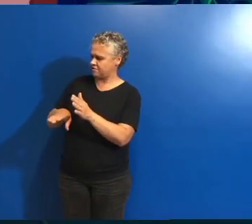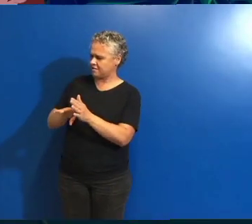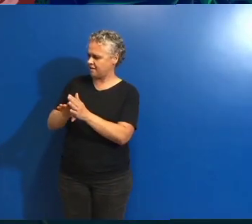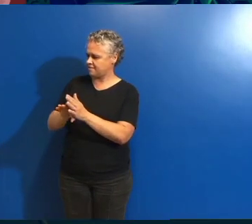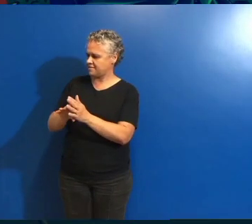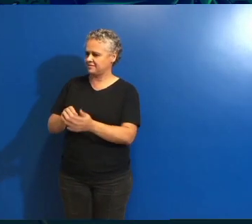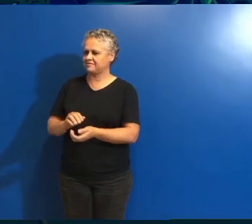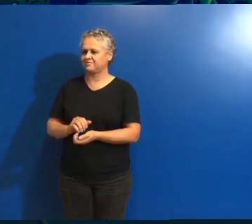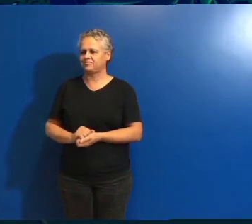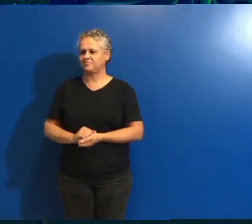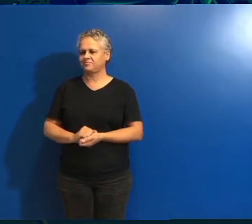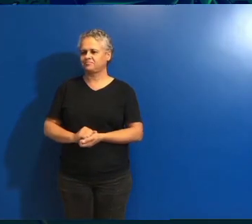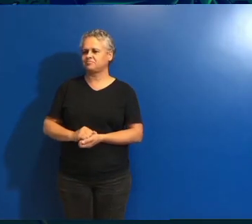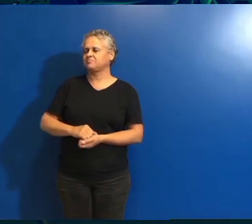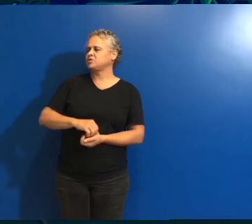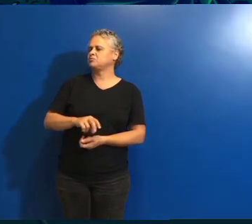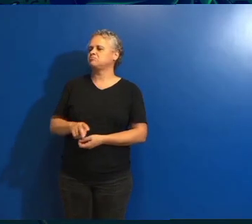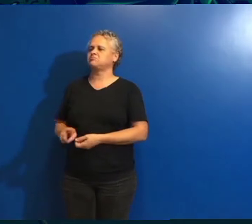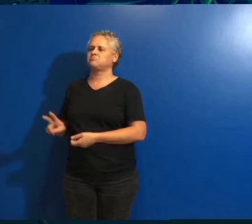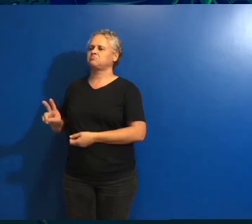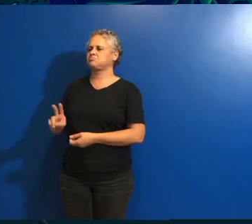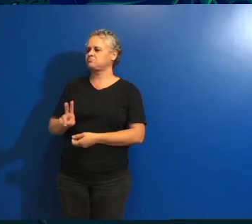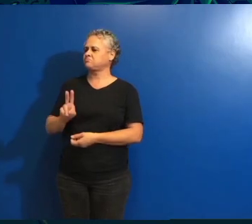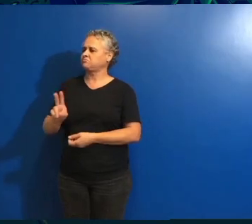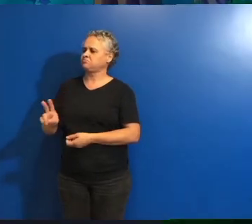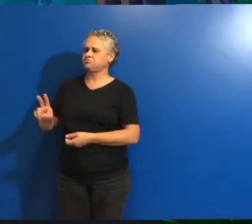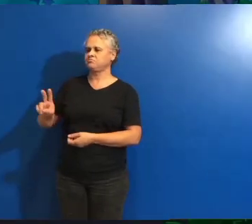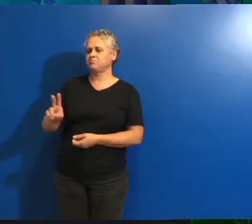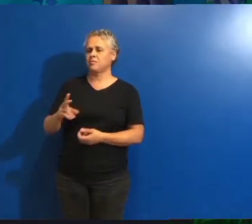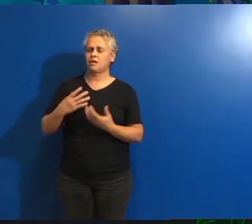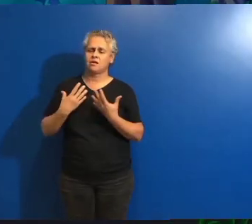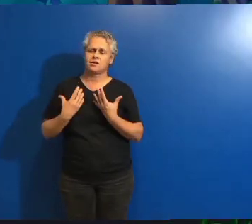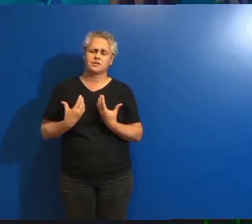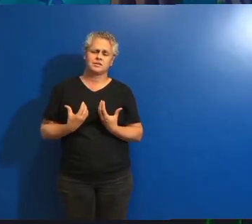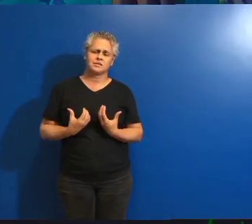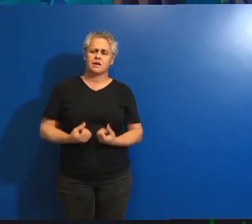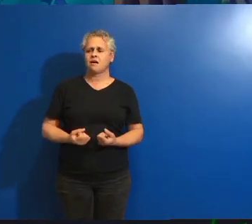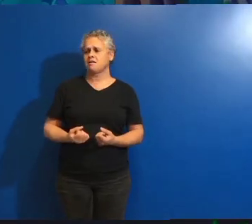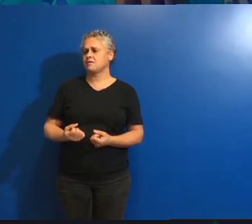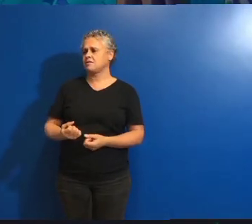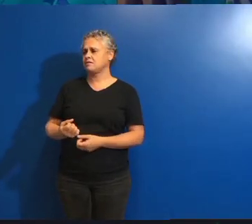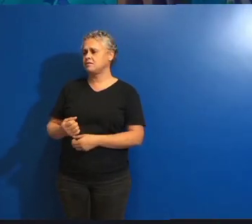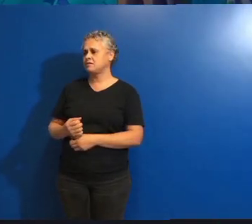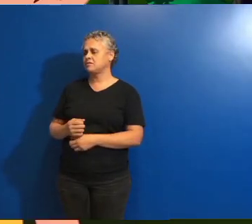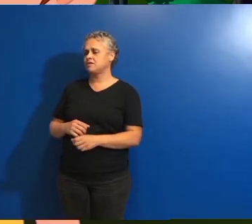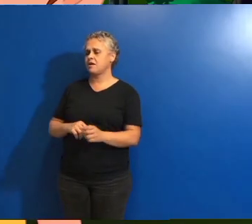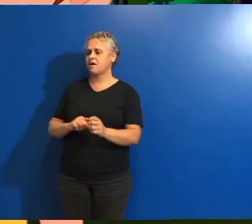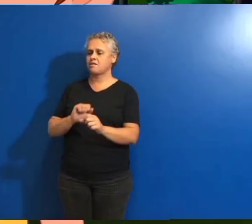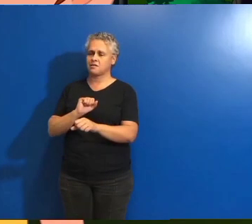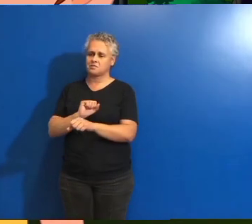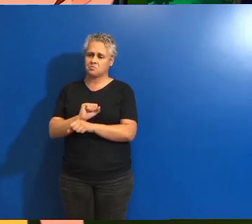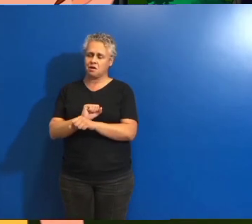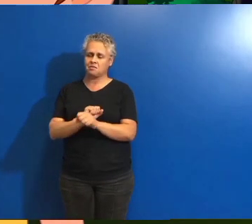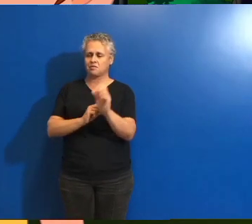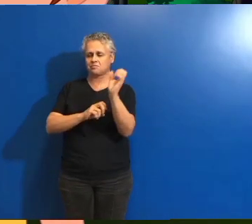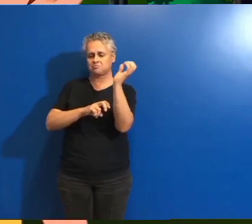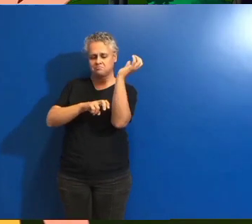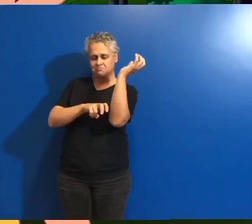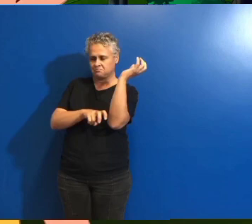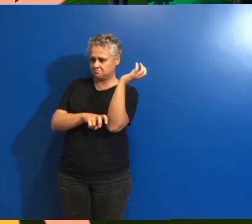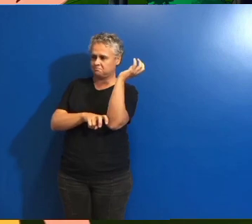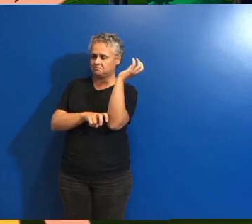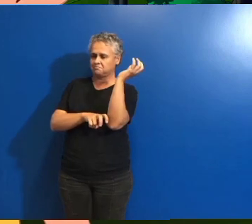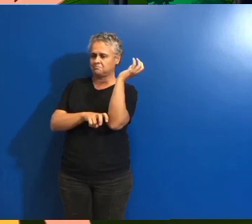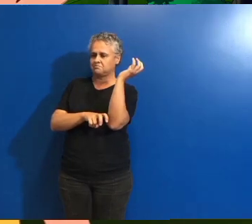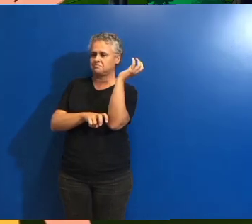confiança. Logo, eles estavam cansados de andar e não estavam nem perto de sua casa. Decidiram sentar-se ao pé